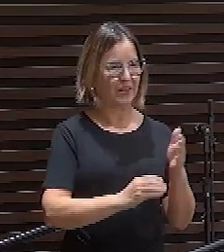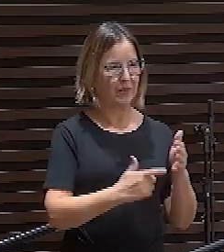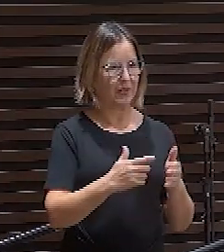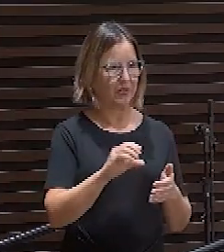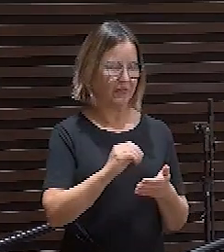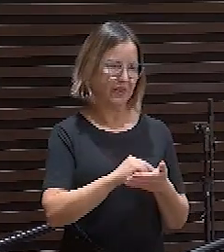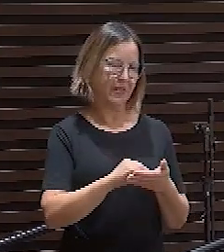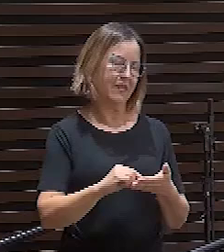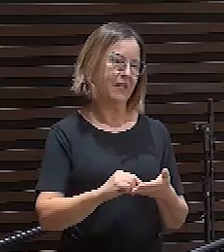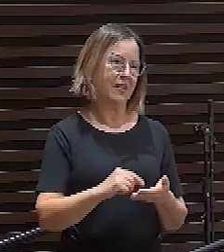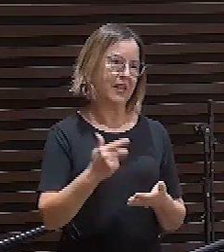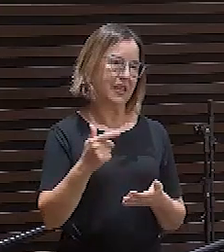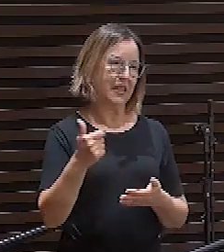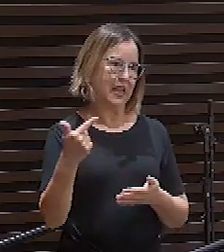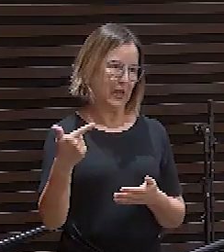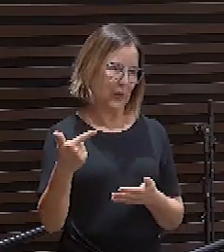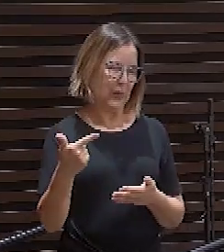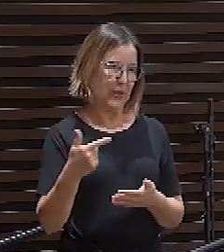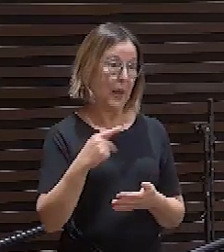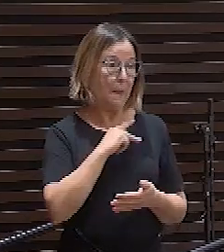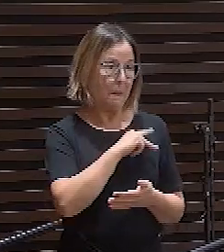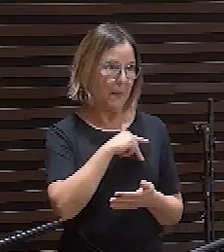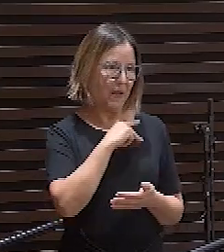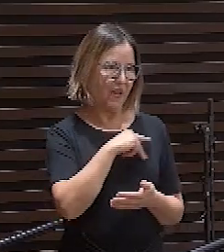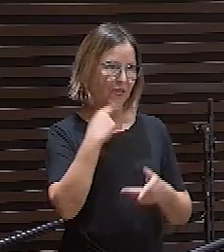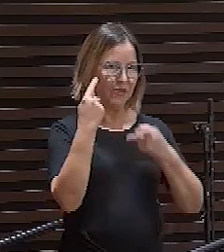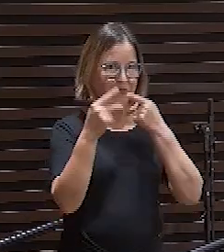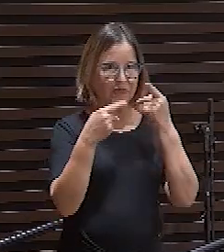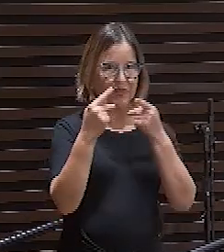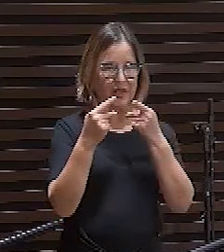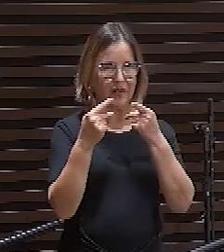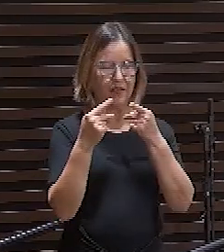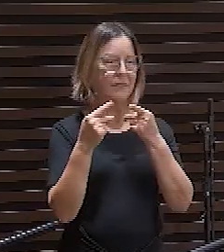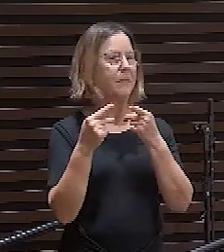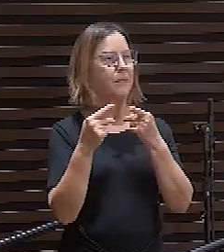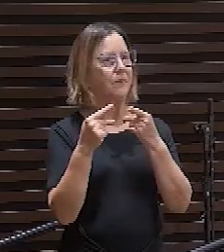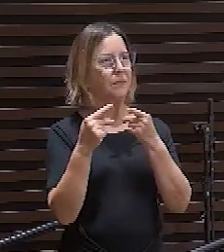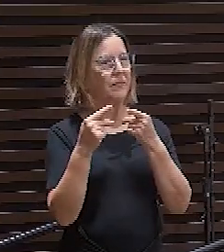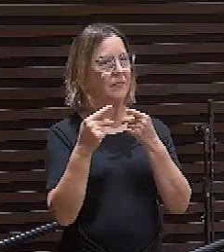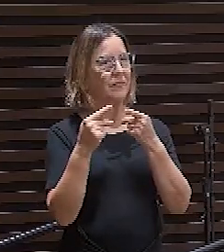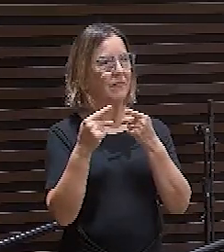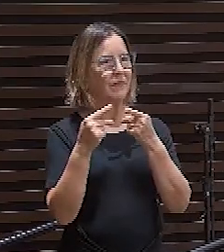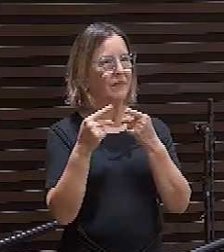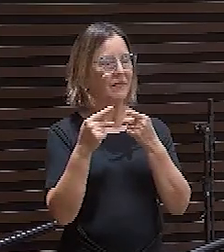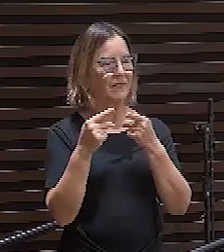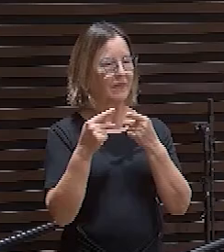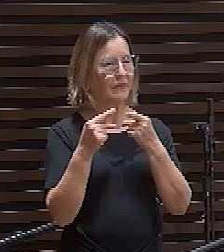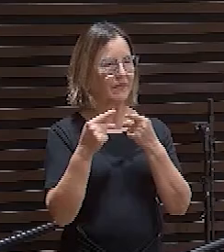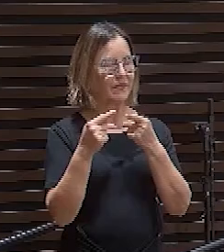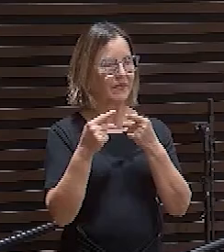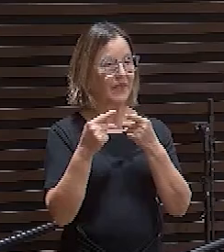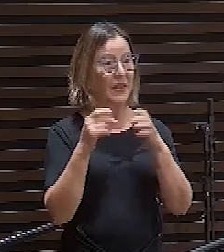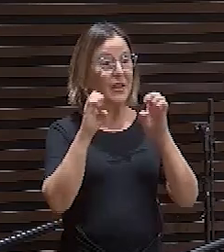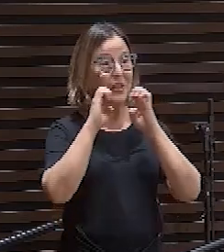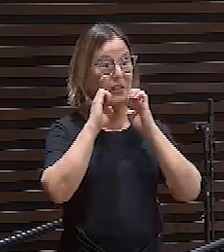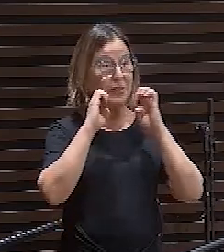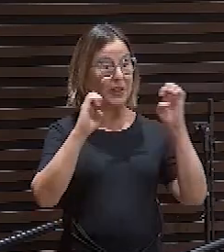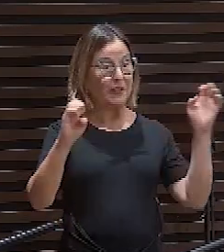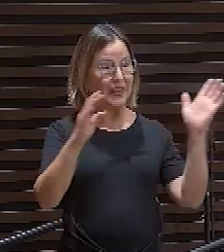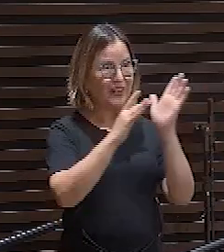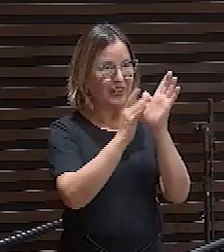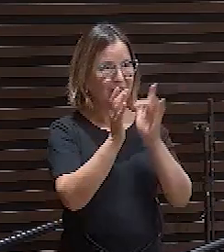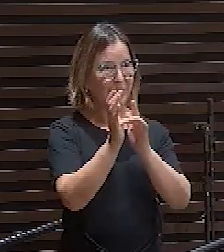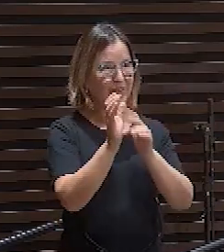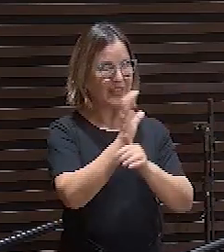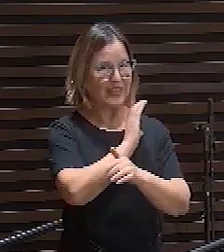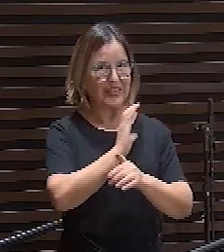32, Paulo fala sobre a transmissão da herança no Evangelho de Jesus Cristo.